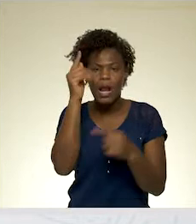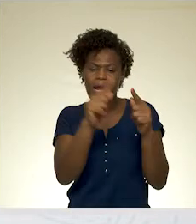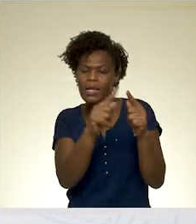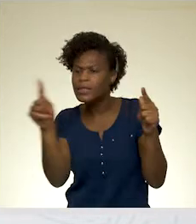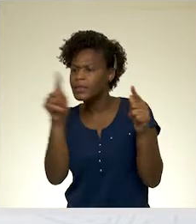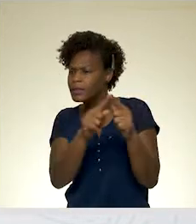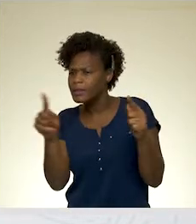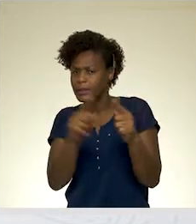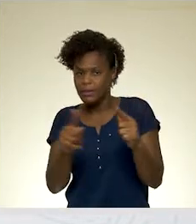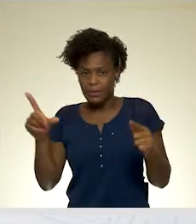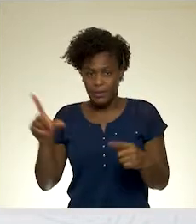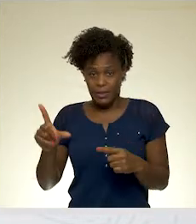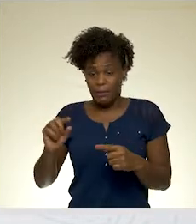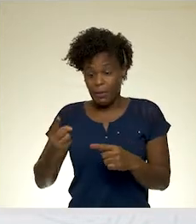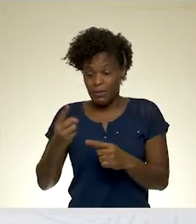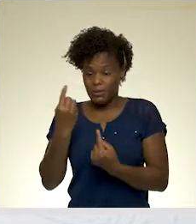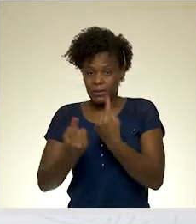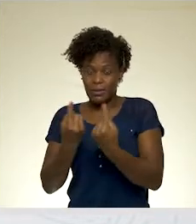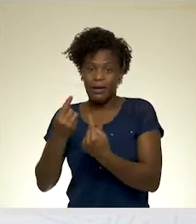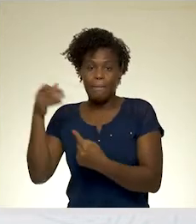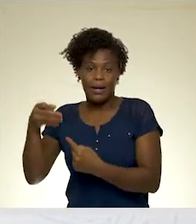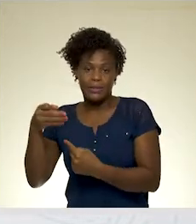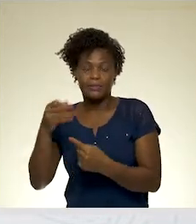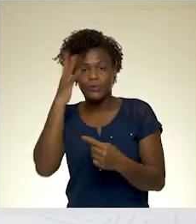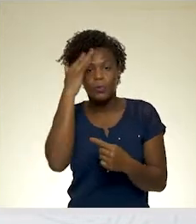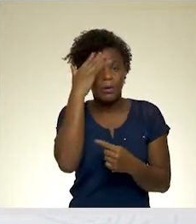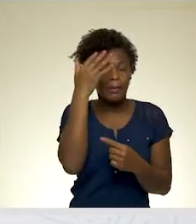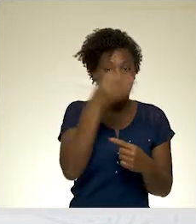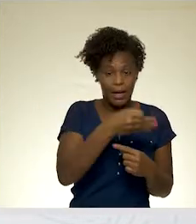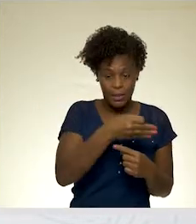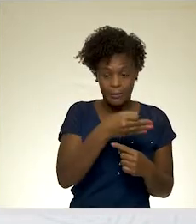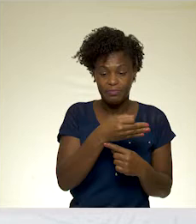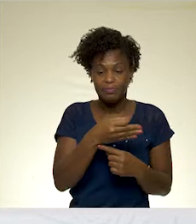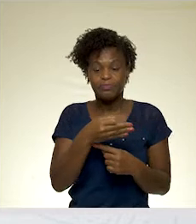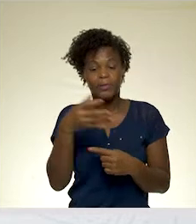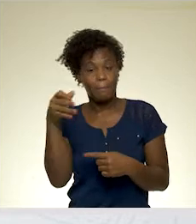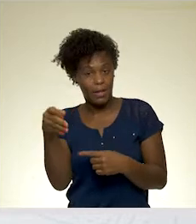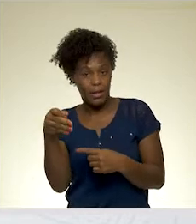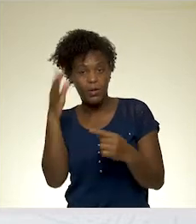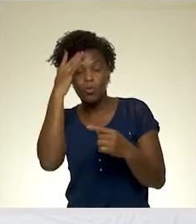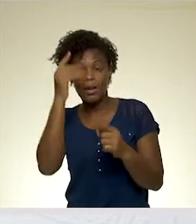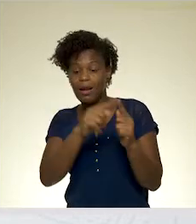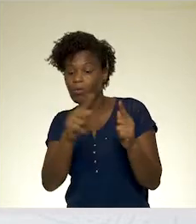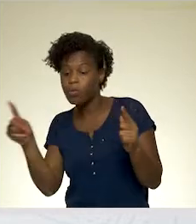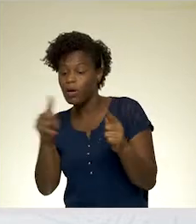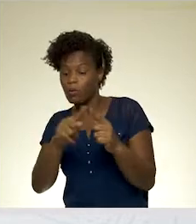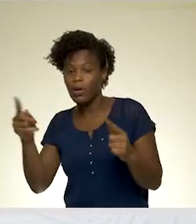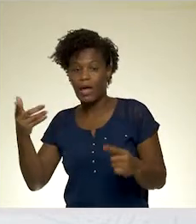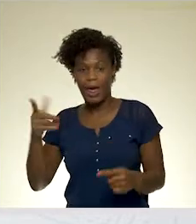linhas L por páginas. Número de páginas P, número de linhas L.